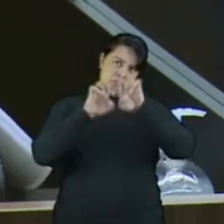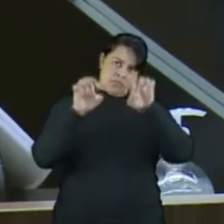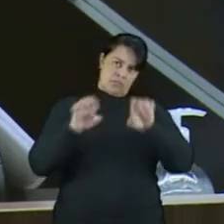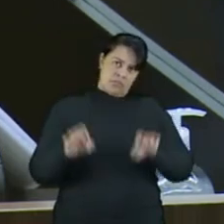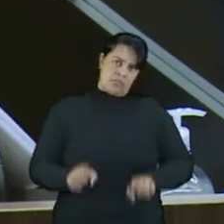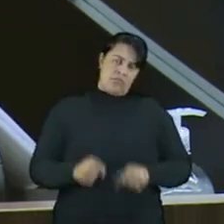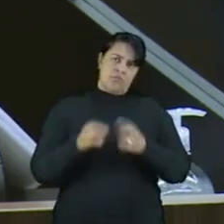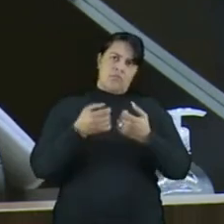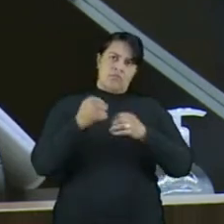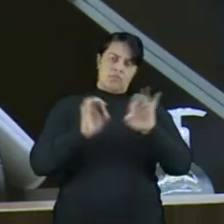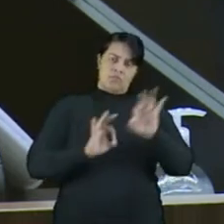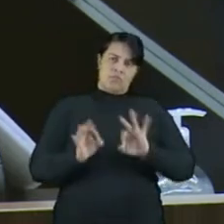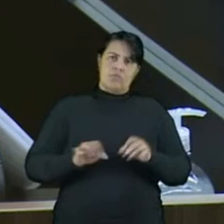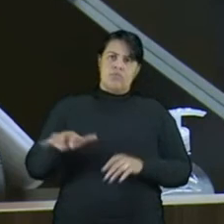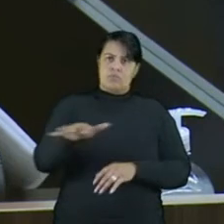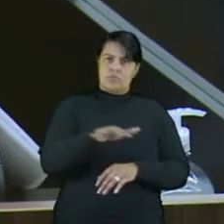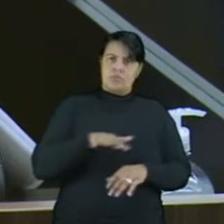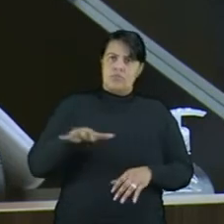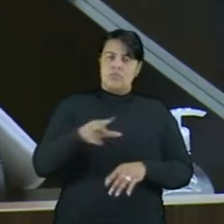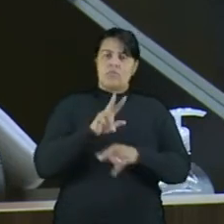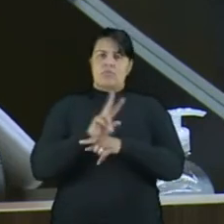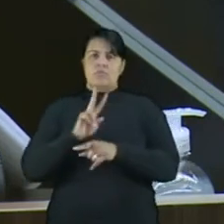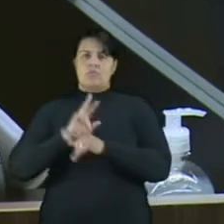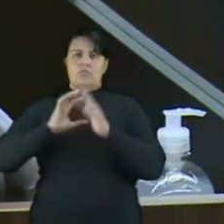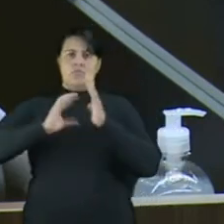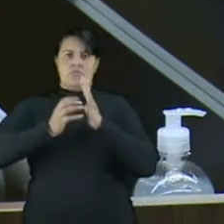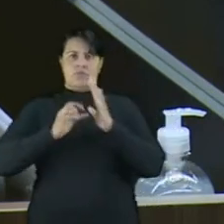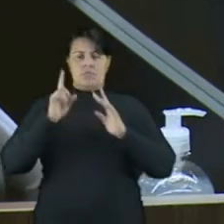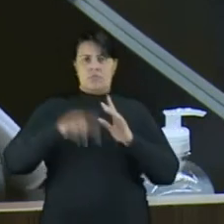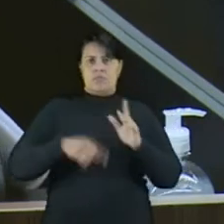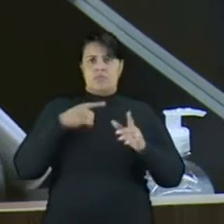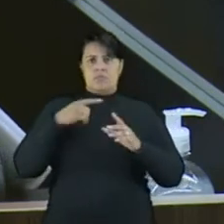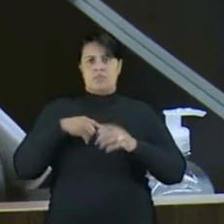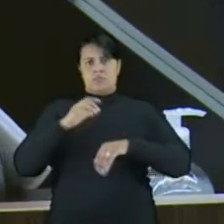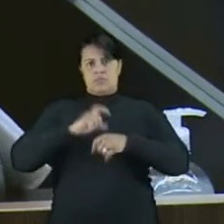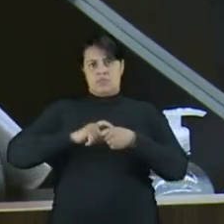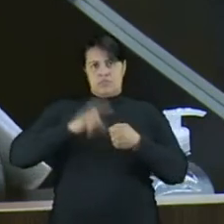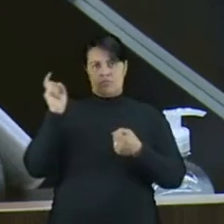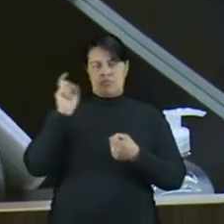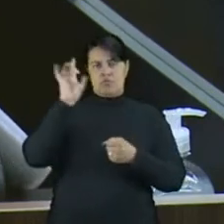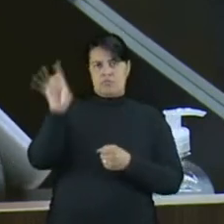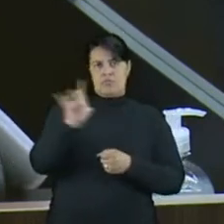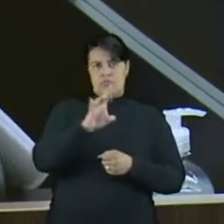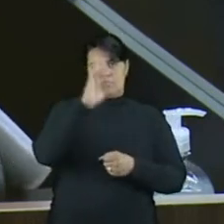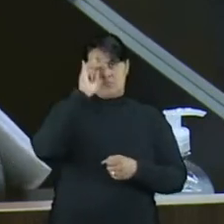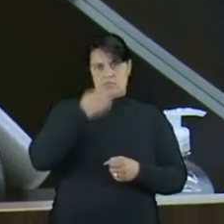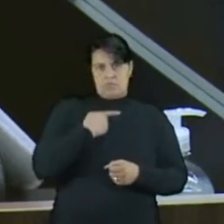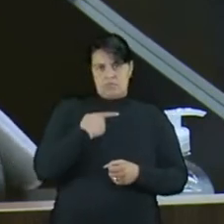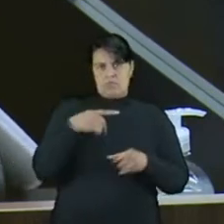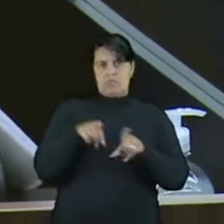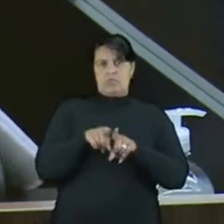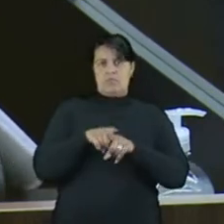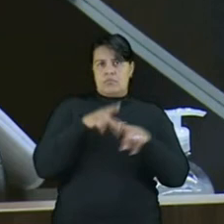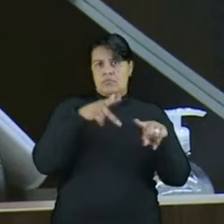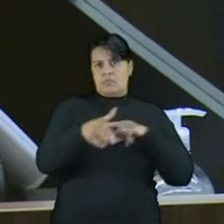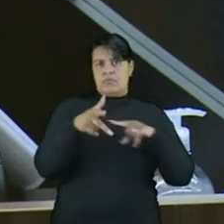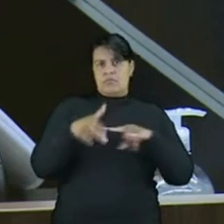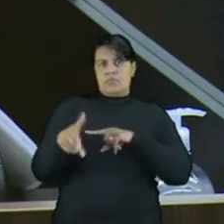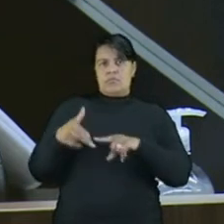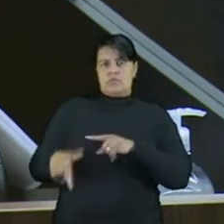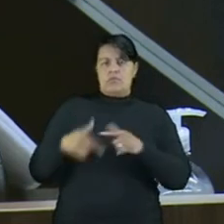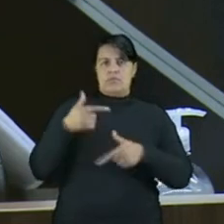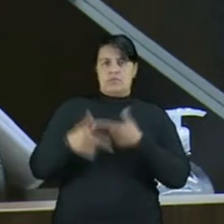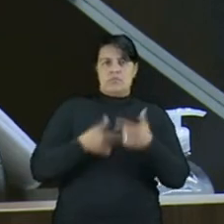da Autoridade Nacional de Proteção de Dados, conferindo o grau de independência e os meios necessários para o pleno exercício de